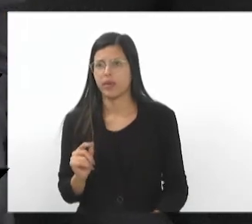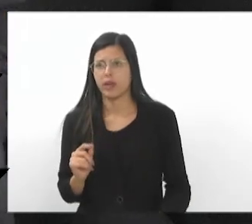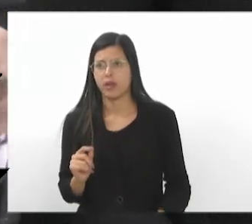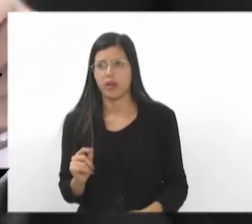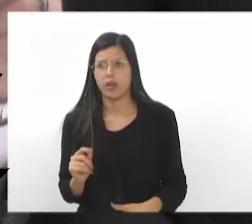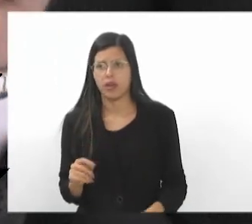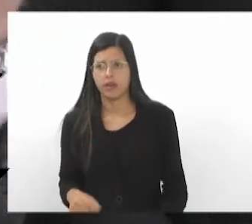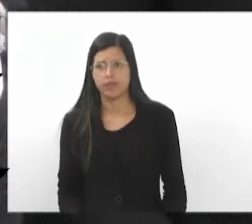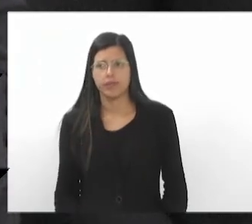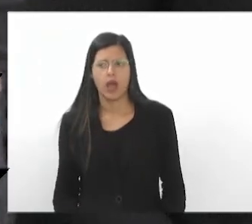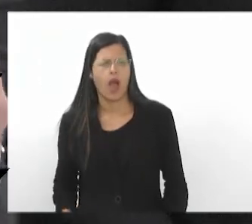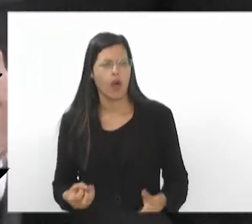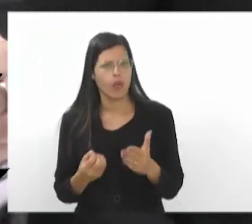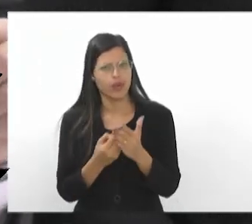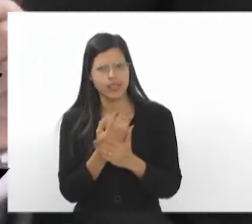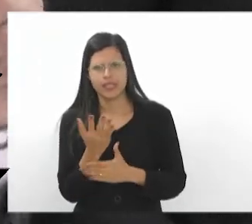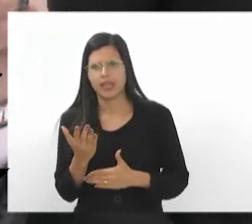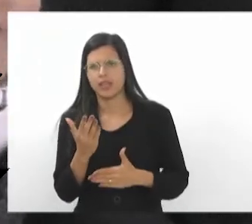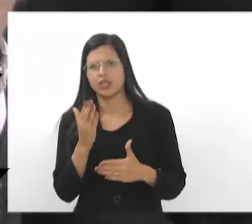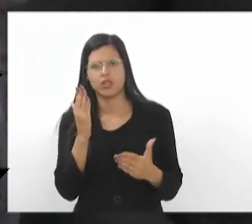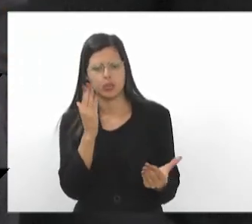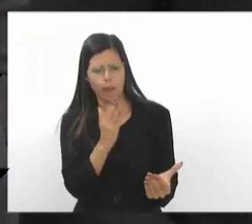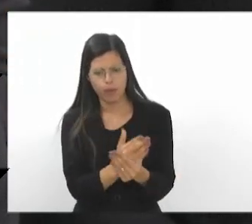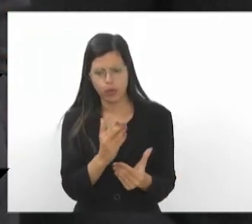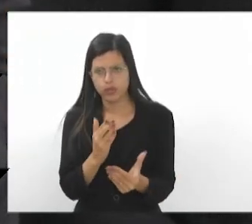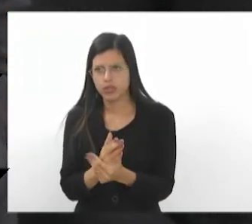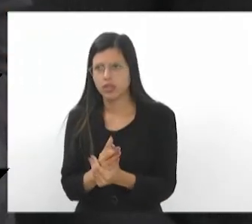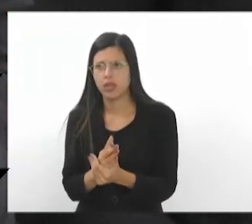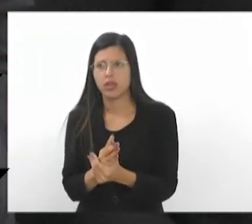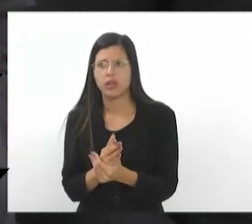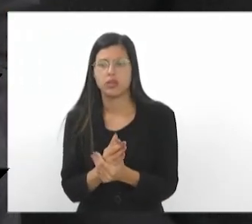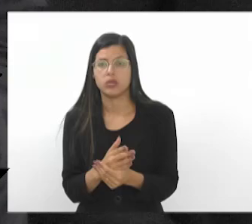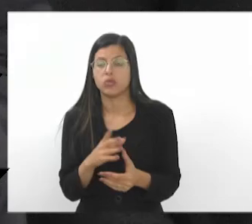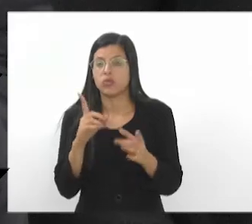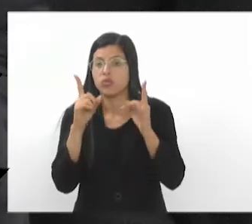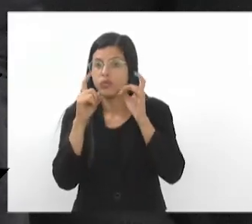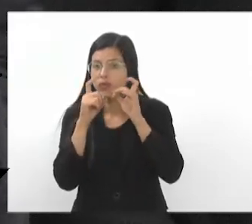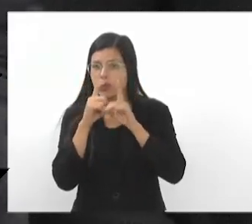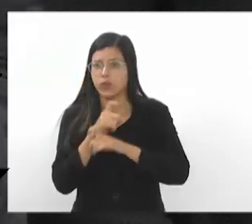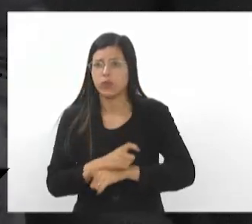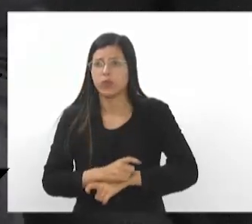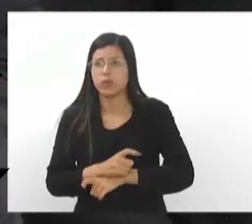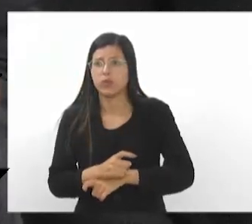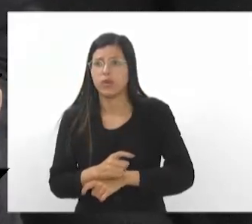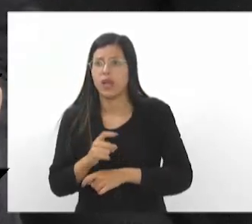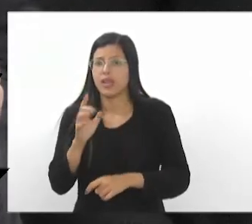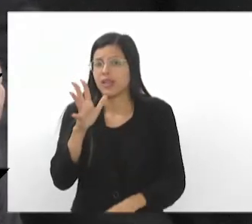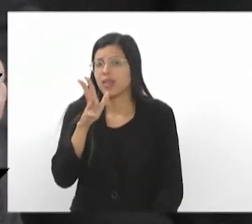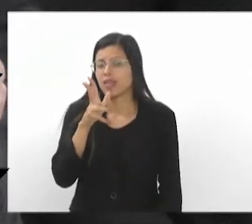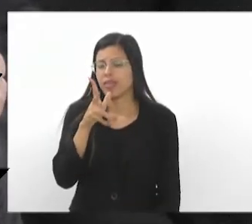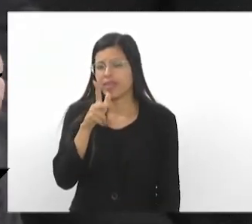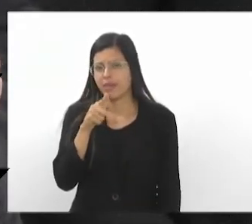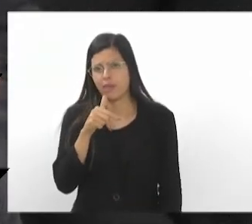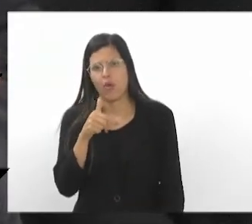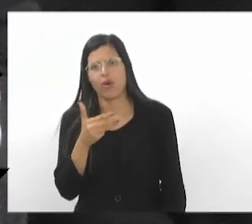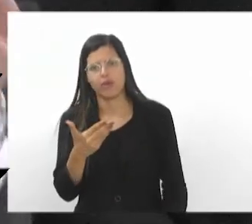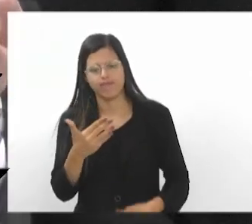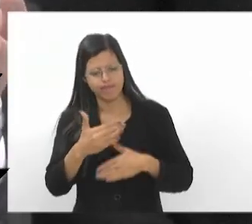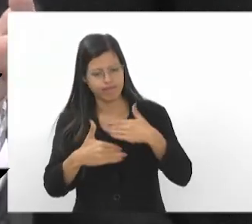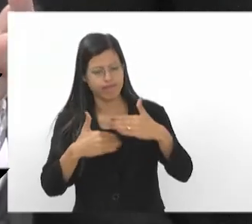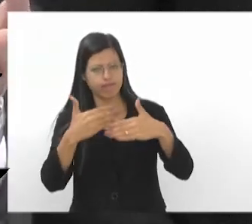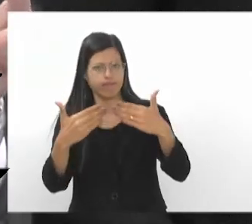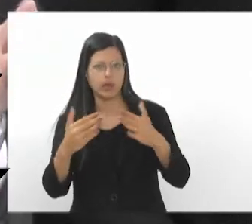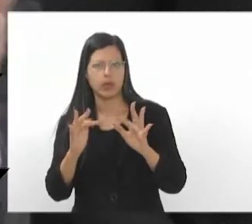chuva de liminares, de ações judiciais, isso dificulta e deixa ainda mais moroso o processo para